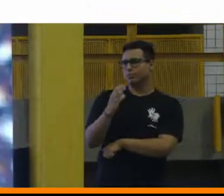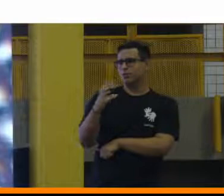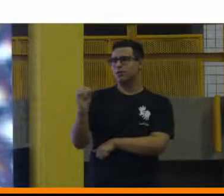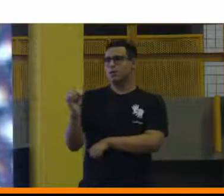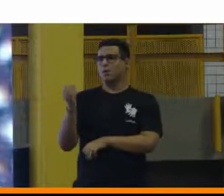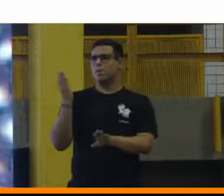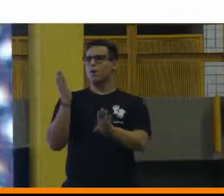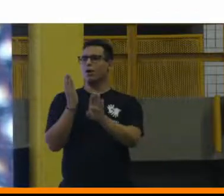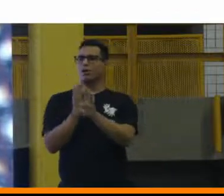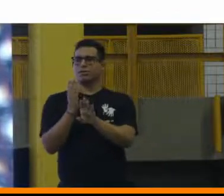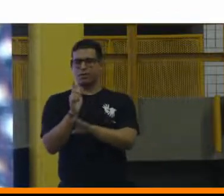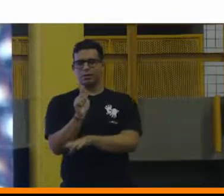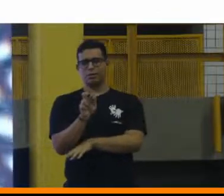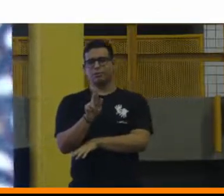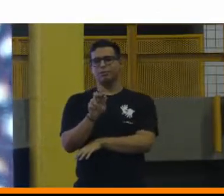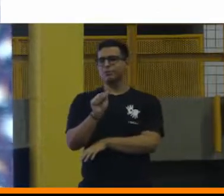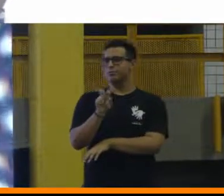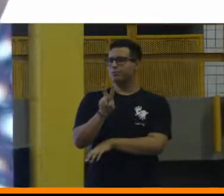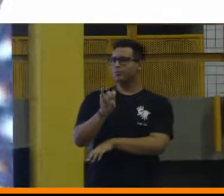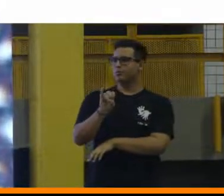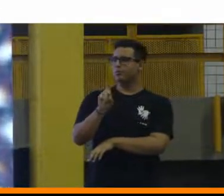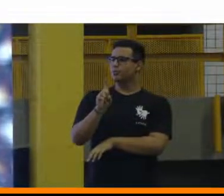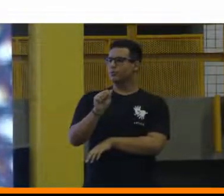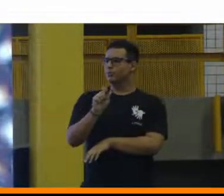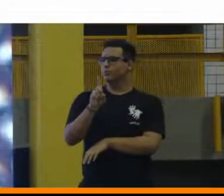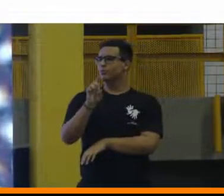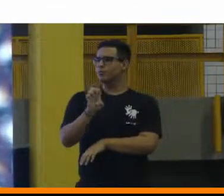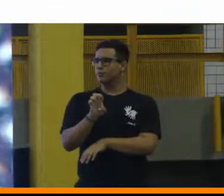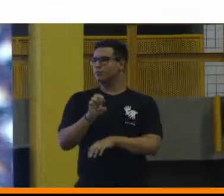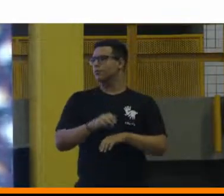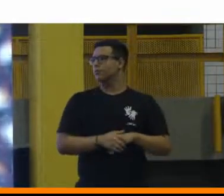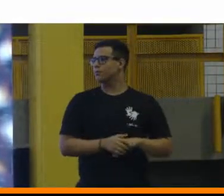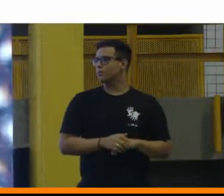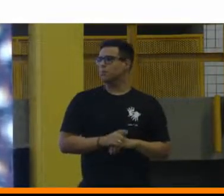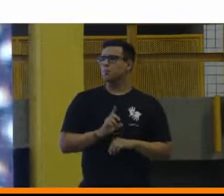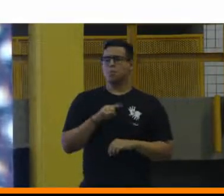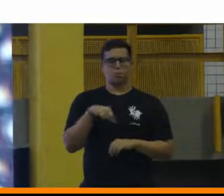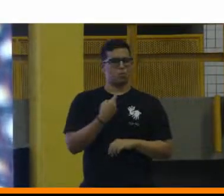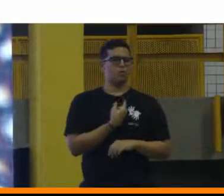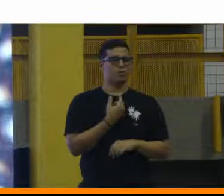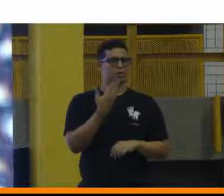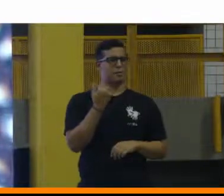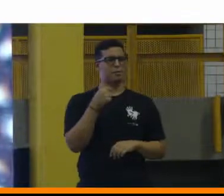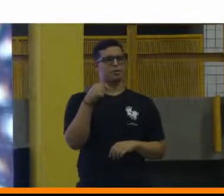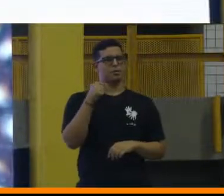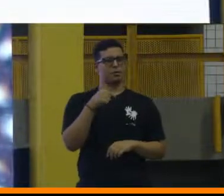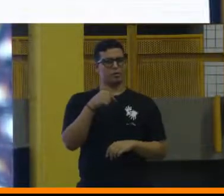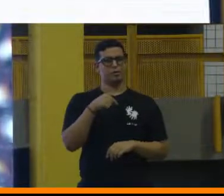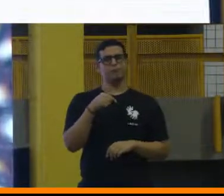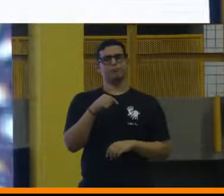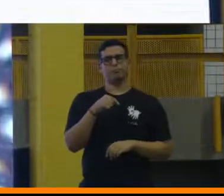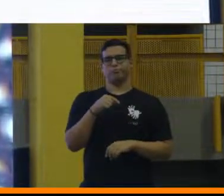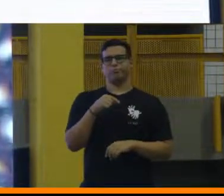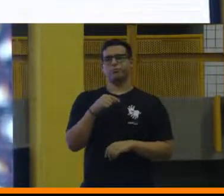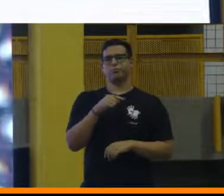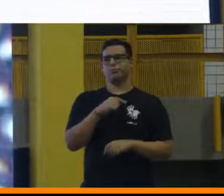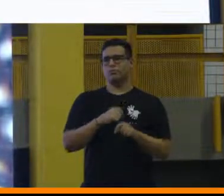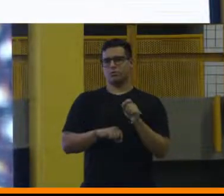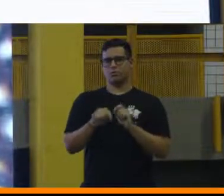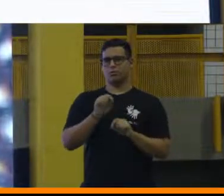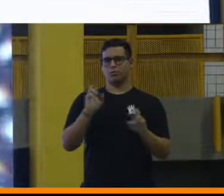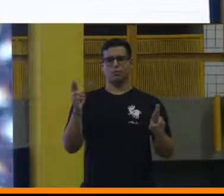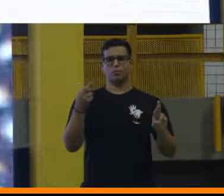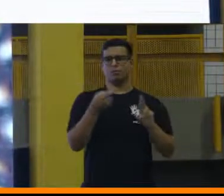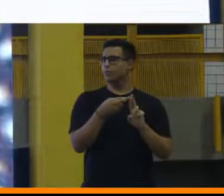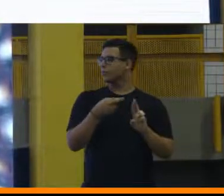gravidade. A gravidade, como a gente a percebe aqui na superfície da Terra, está relacionada a